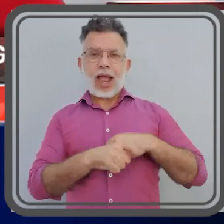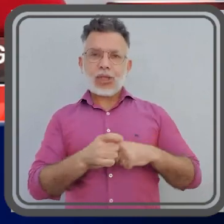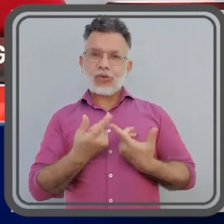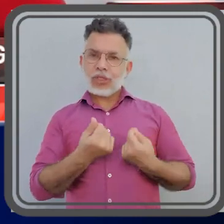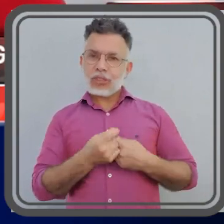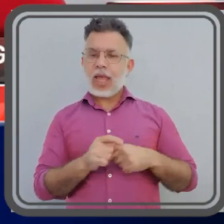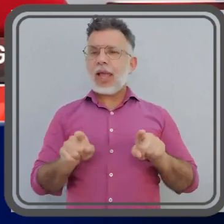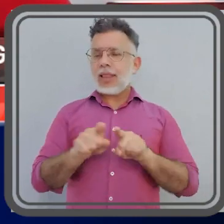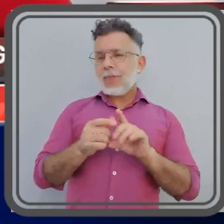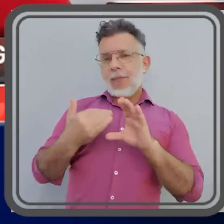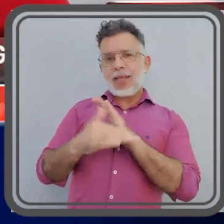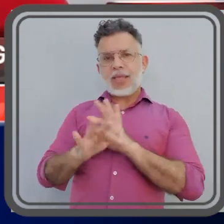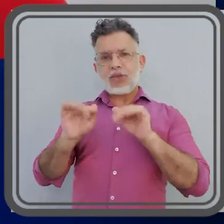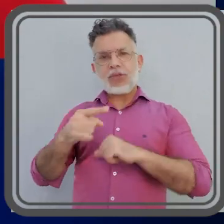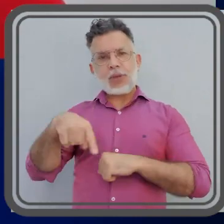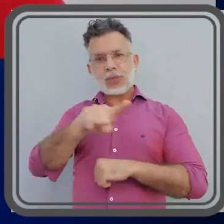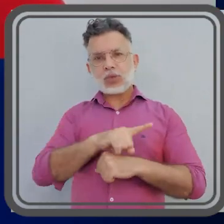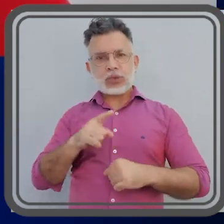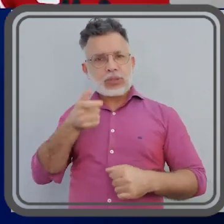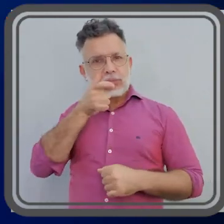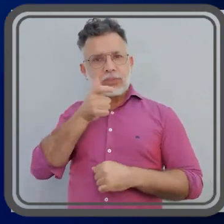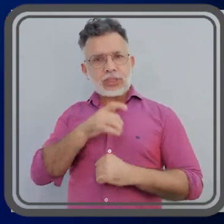considerações finais para a nossa audiência, por favor.